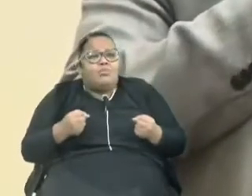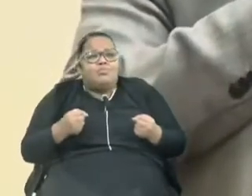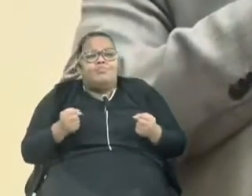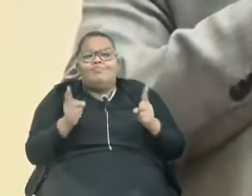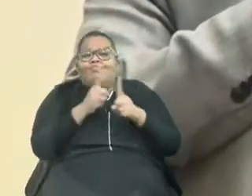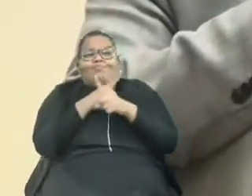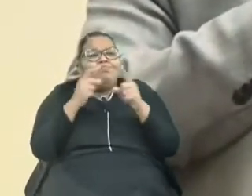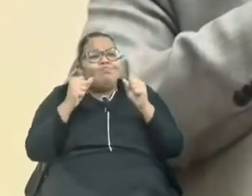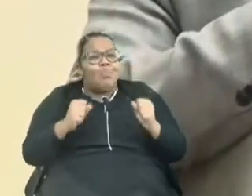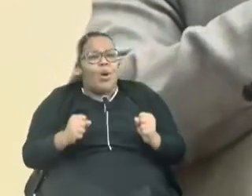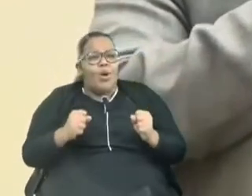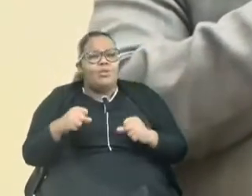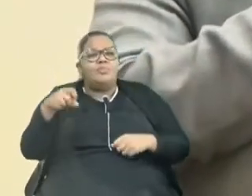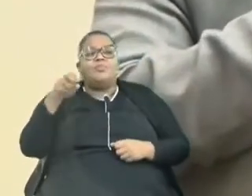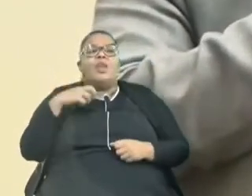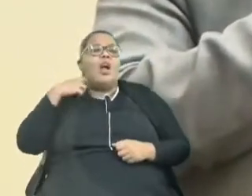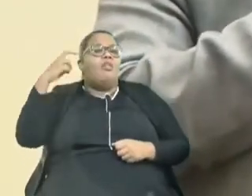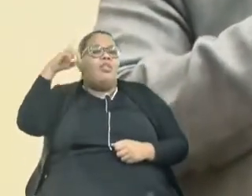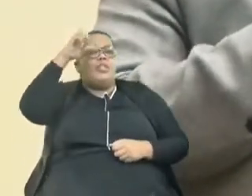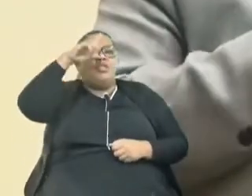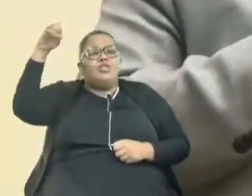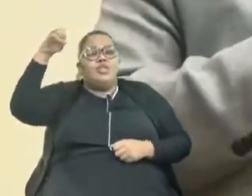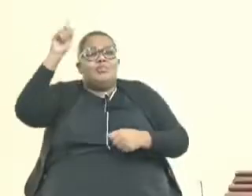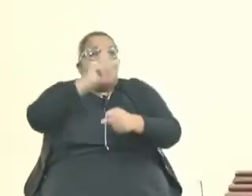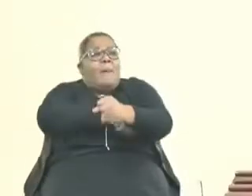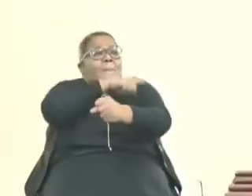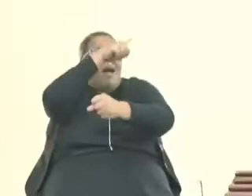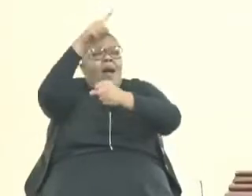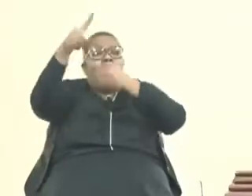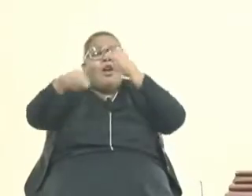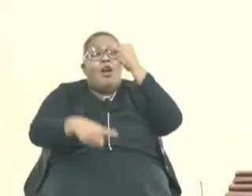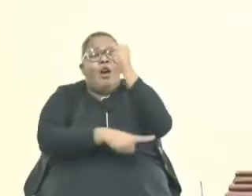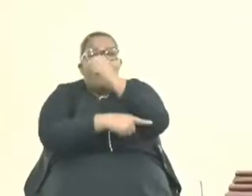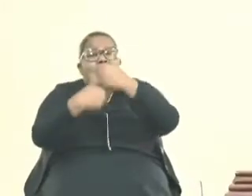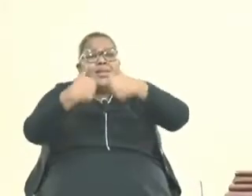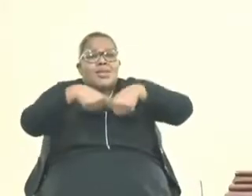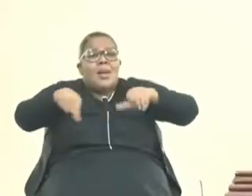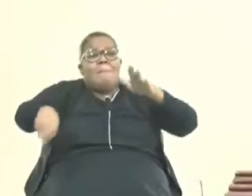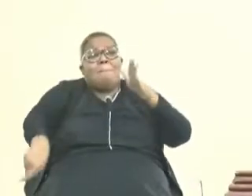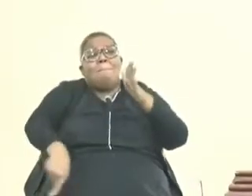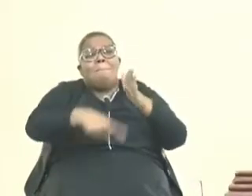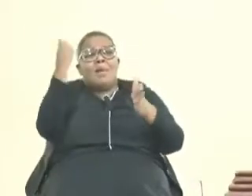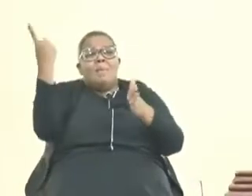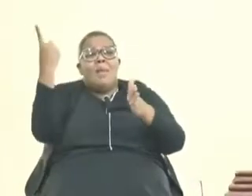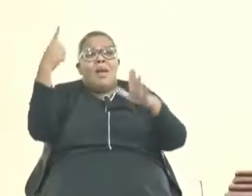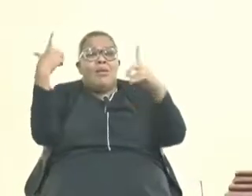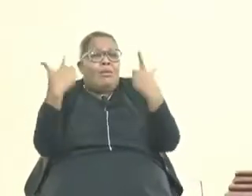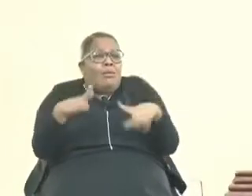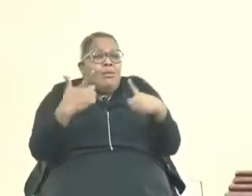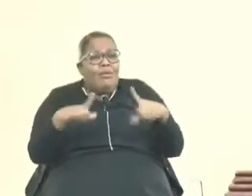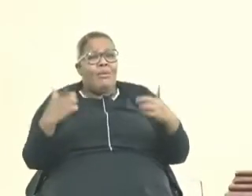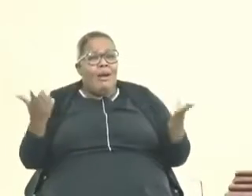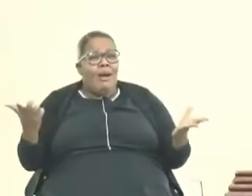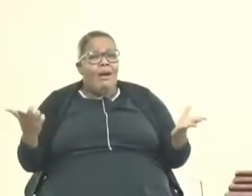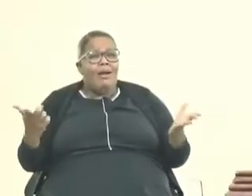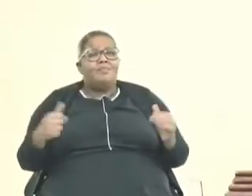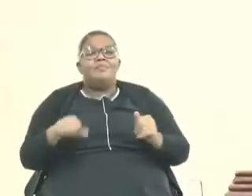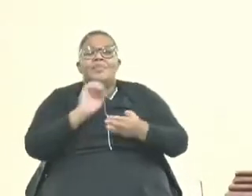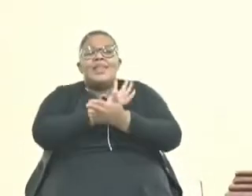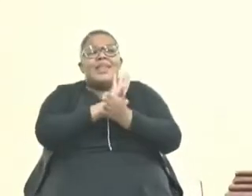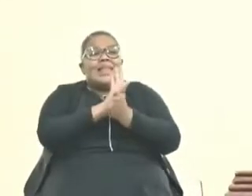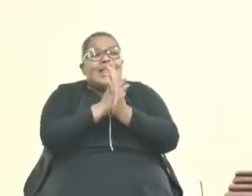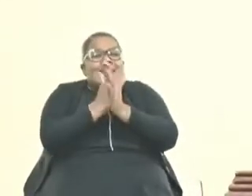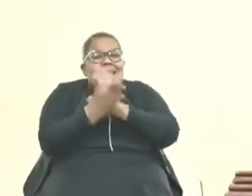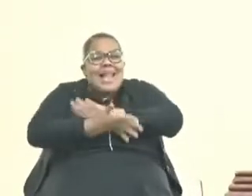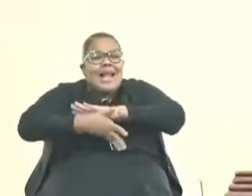Voz de Deus tem super macia a voz de Deus está em primeiro lugar nada pode nos deixar